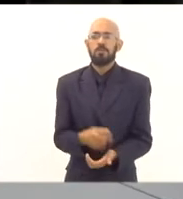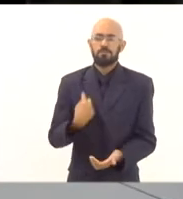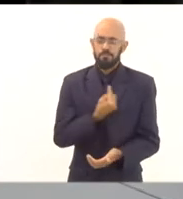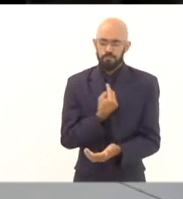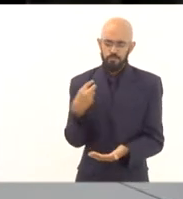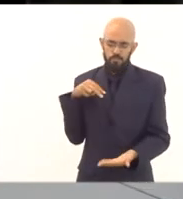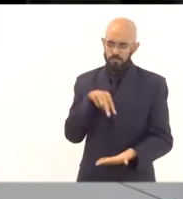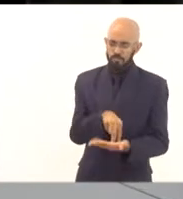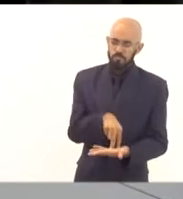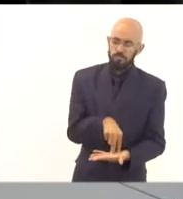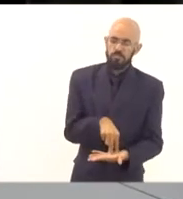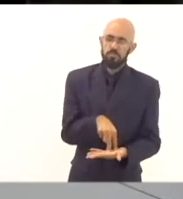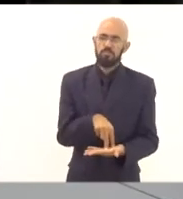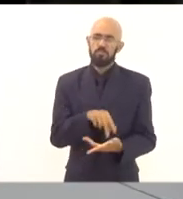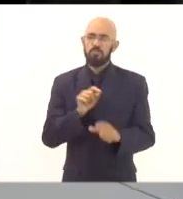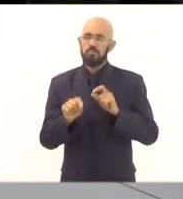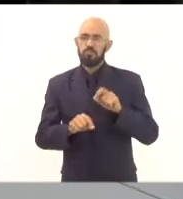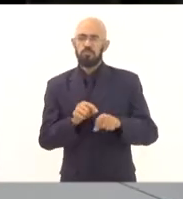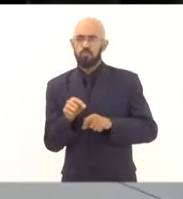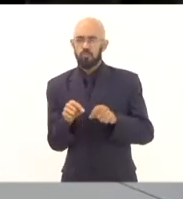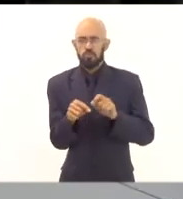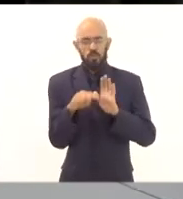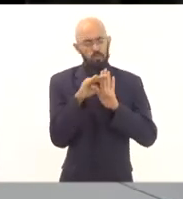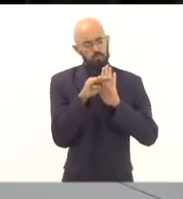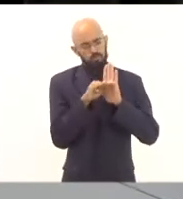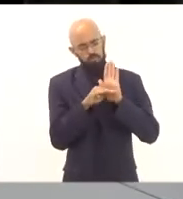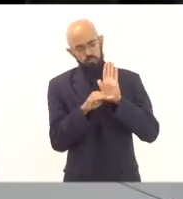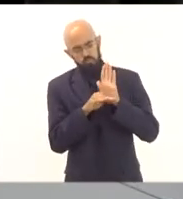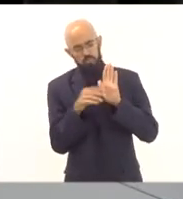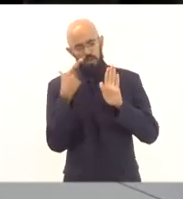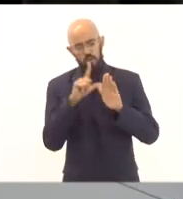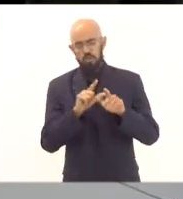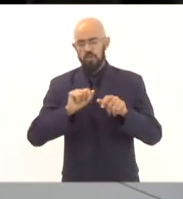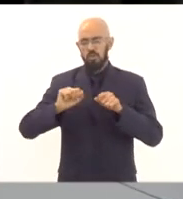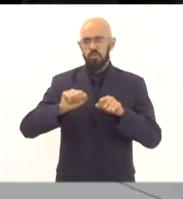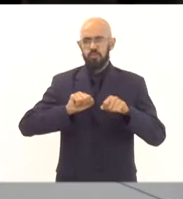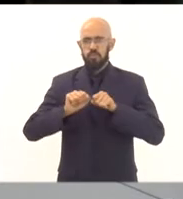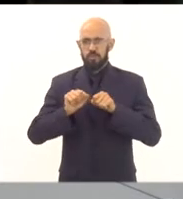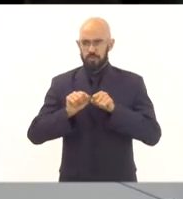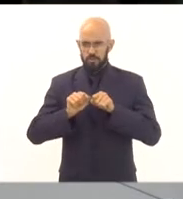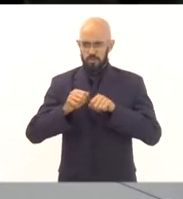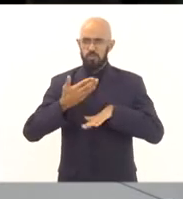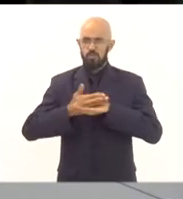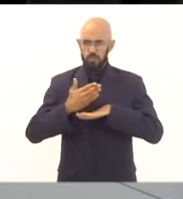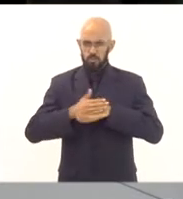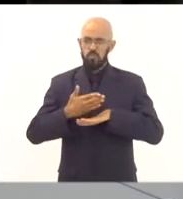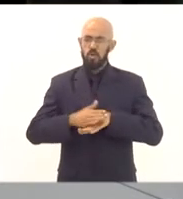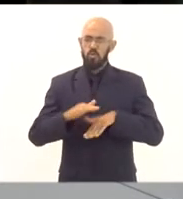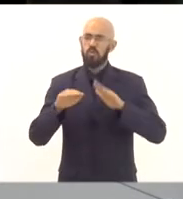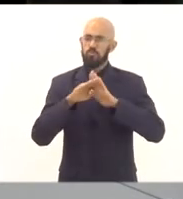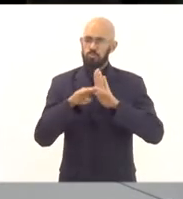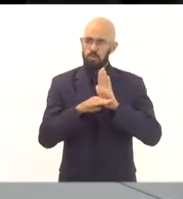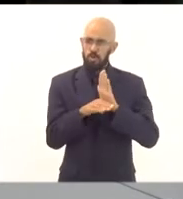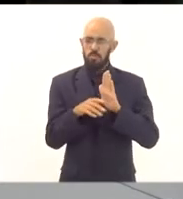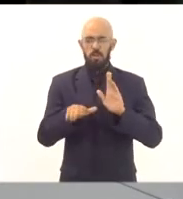estamos aqui como parte do programa para operacionalização desse programa e É uma honra está dentro e do contexto desse